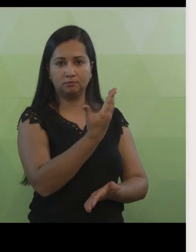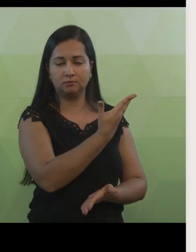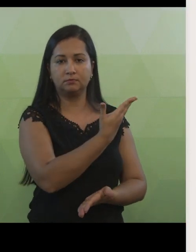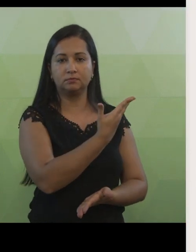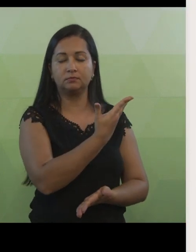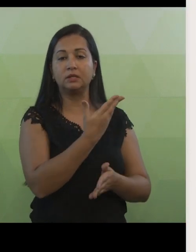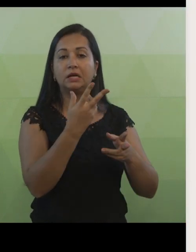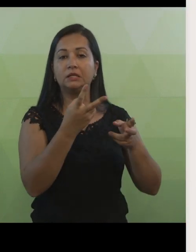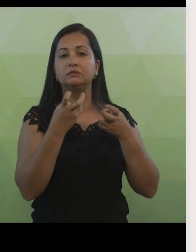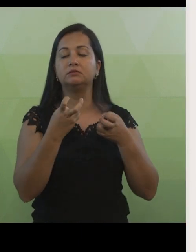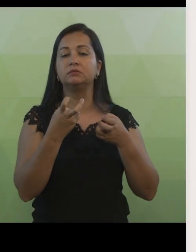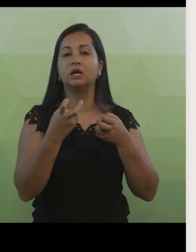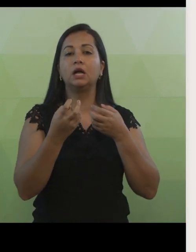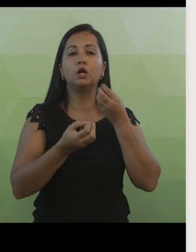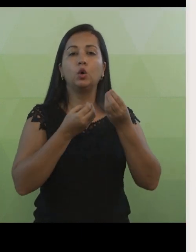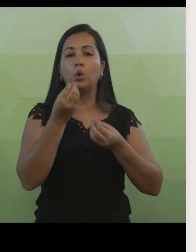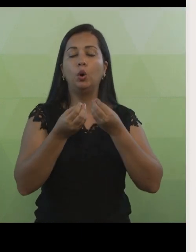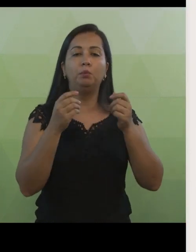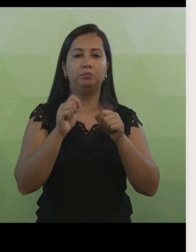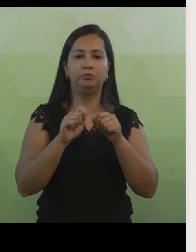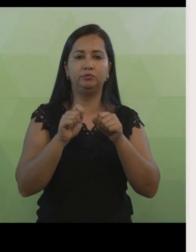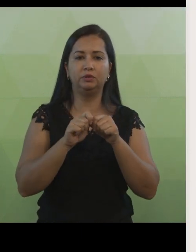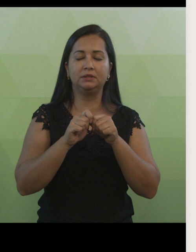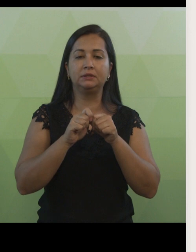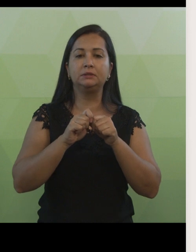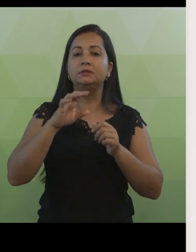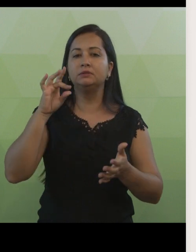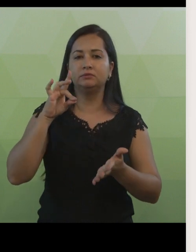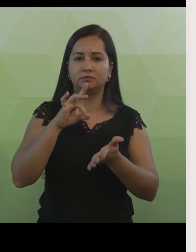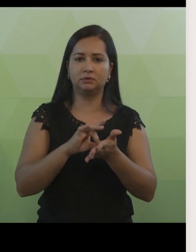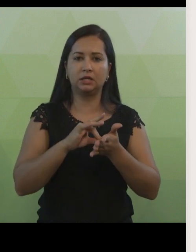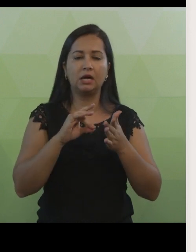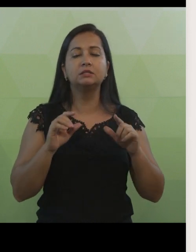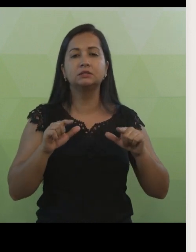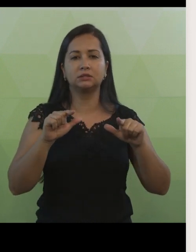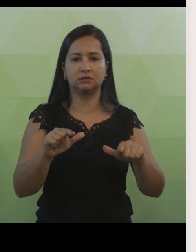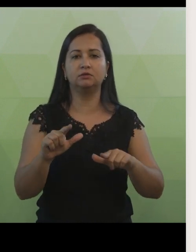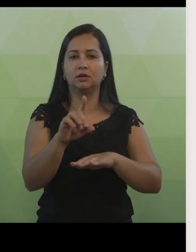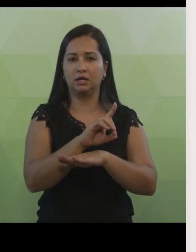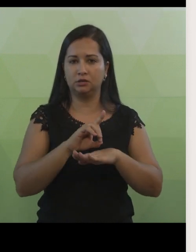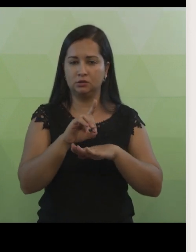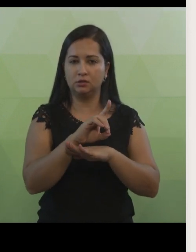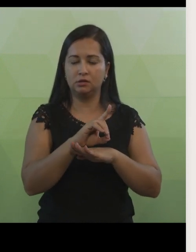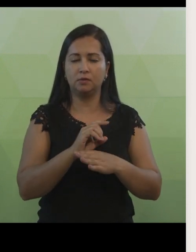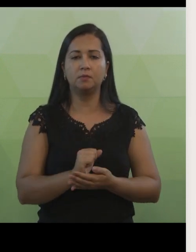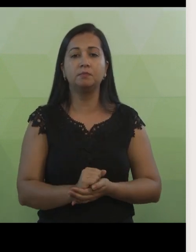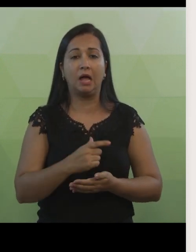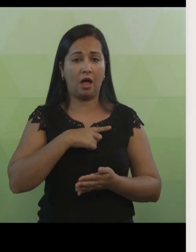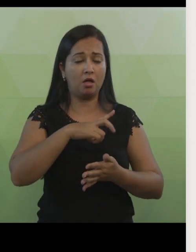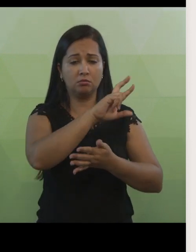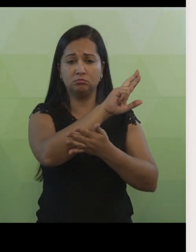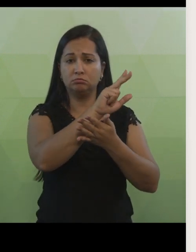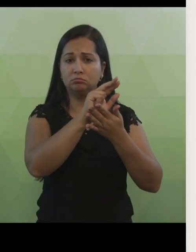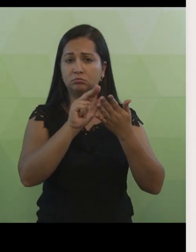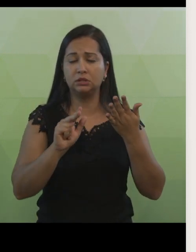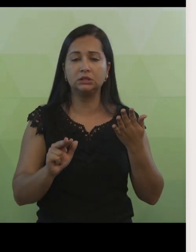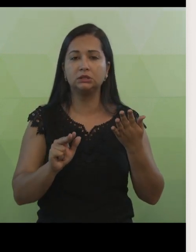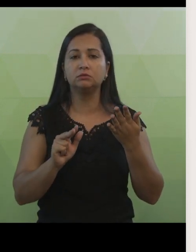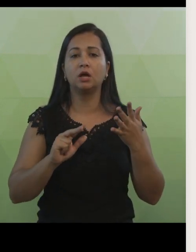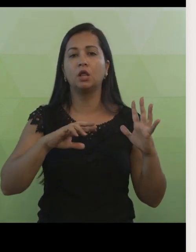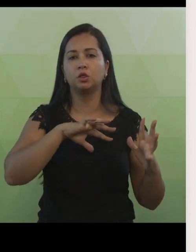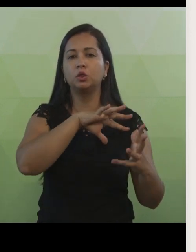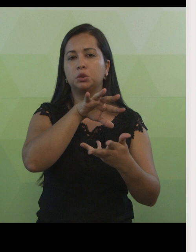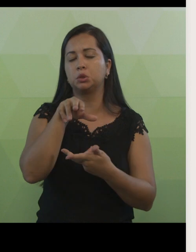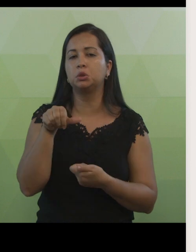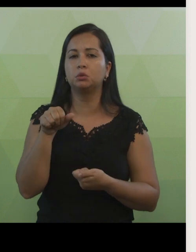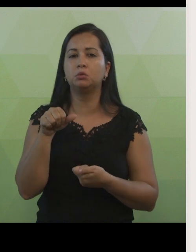Então, nessa figura, a gente vê a infraestrutura necessária para validar o certificado digital na internet. Como existem várias